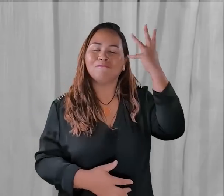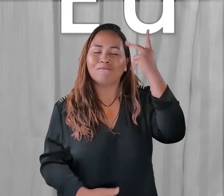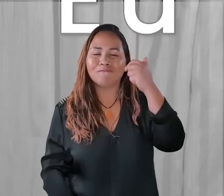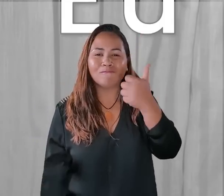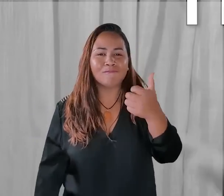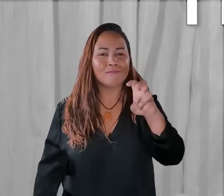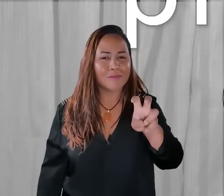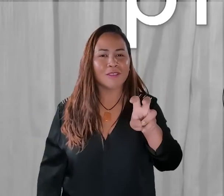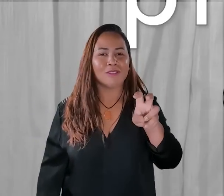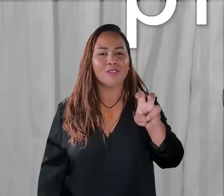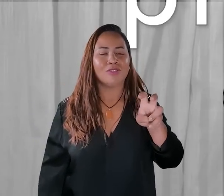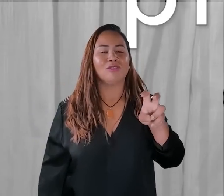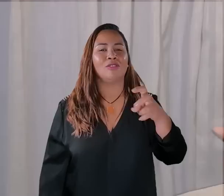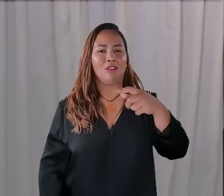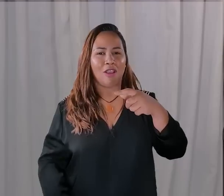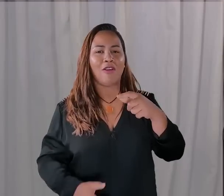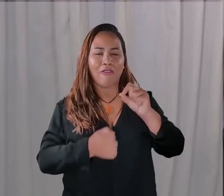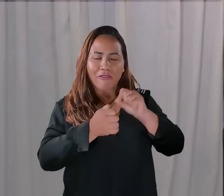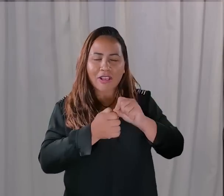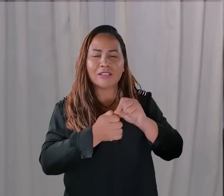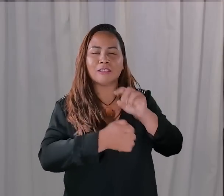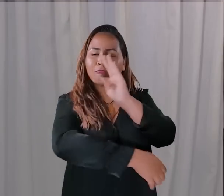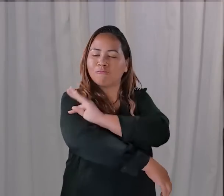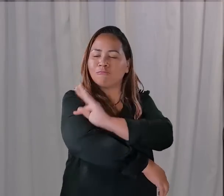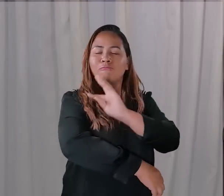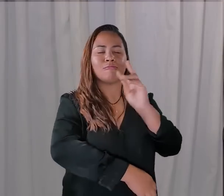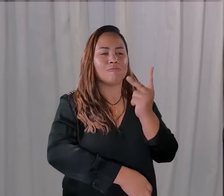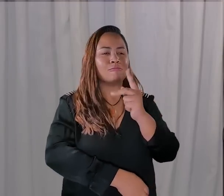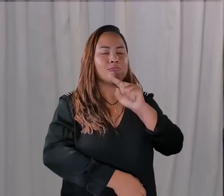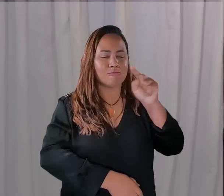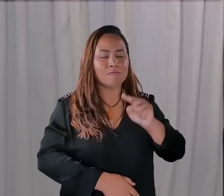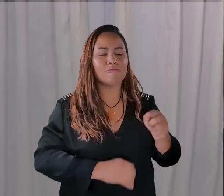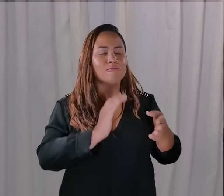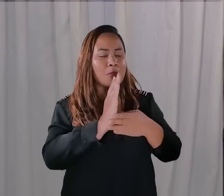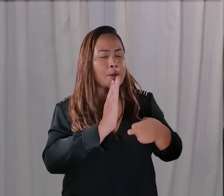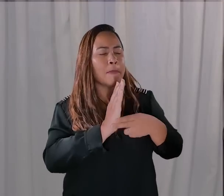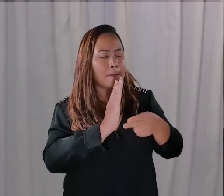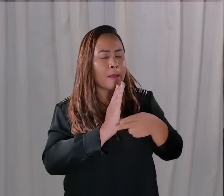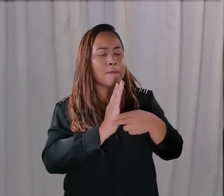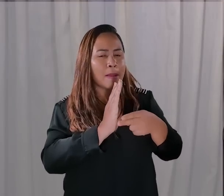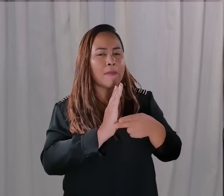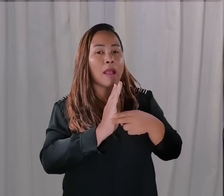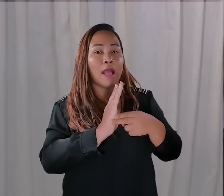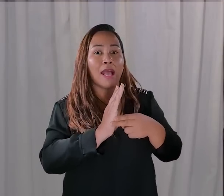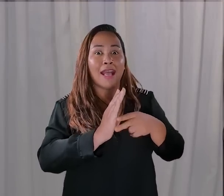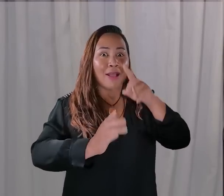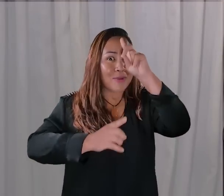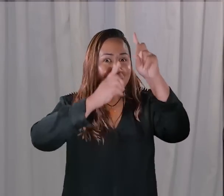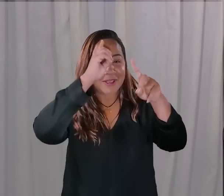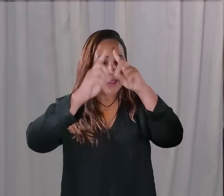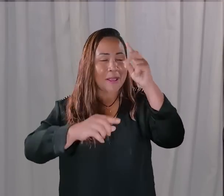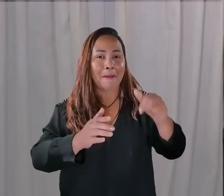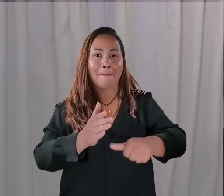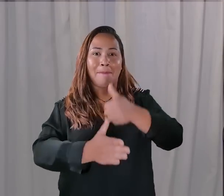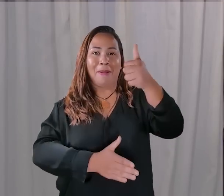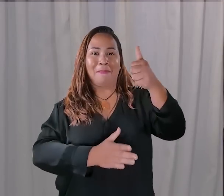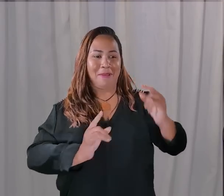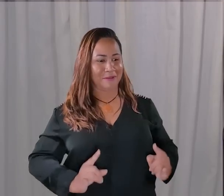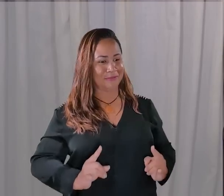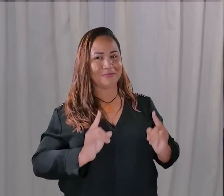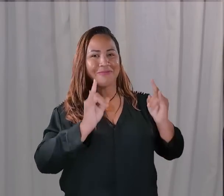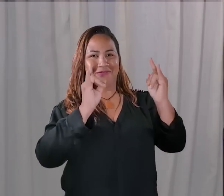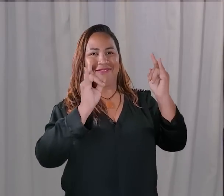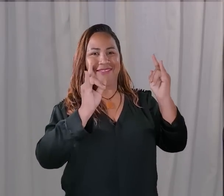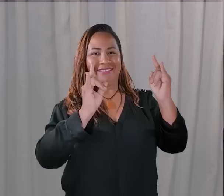eu co-criei minha primeira casa, né. Eu pagava 700 reais aqui em São Paulo, 700 reais de aluguel é um lugar que